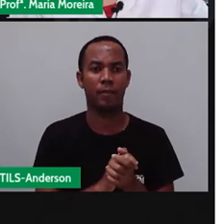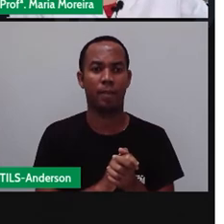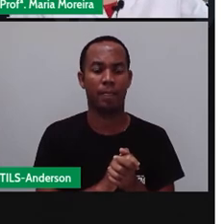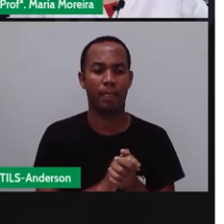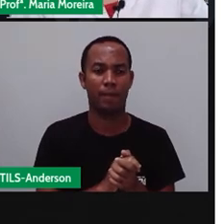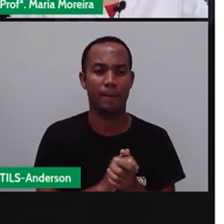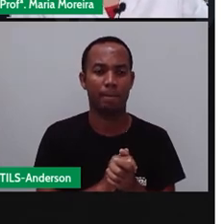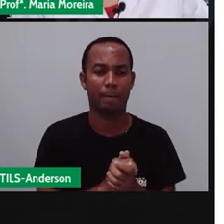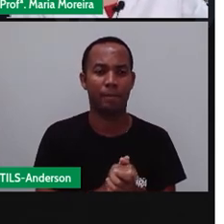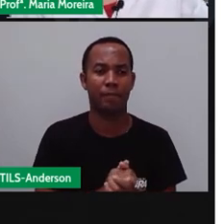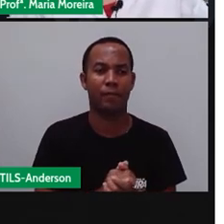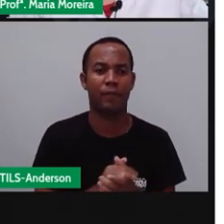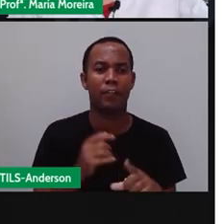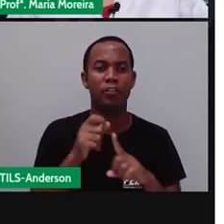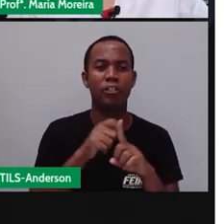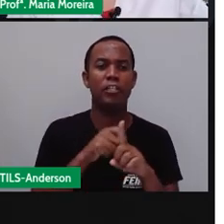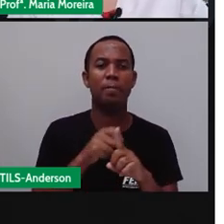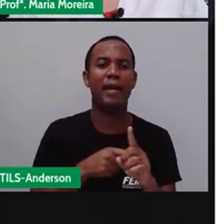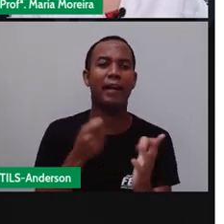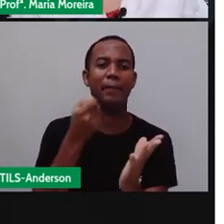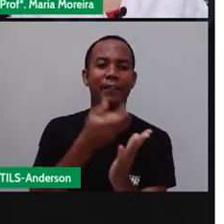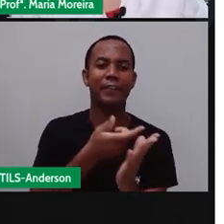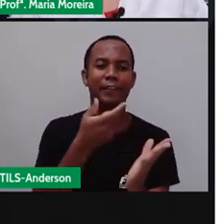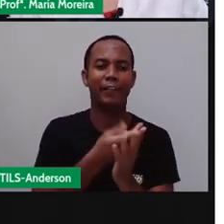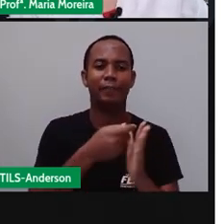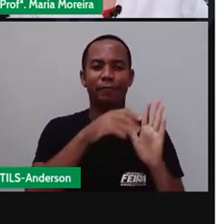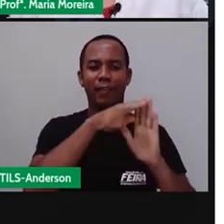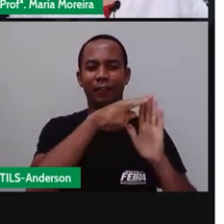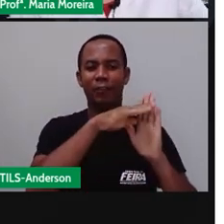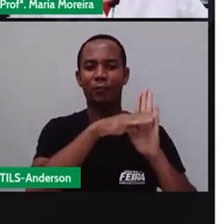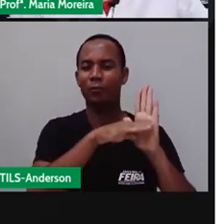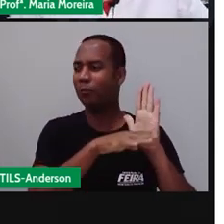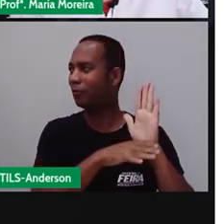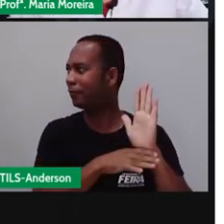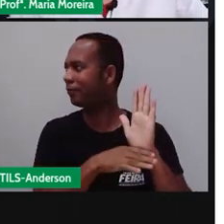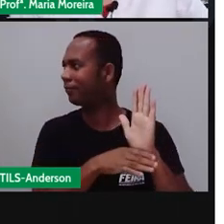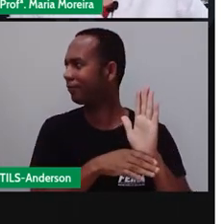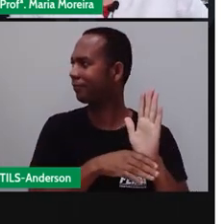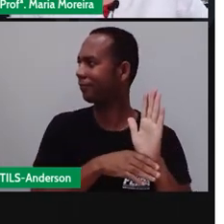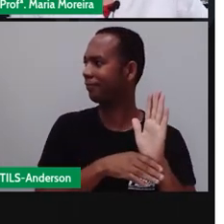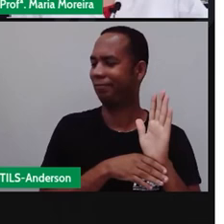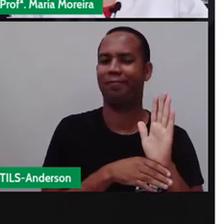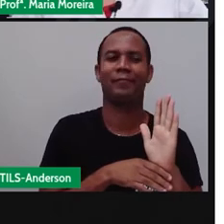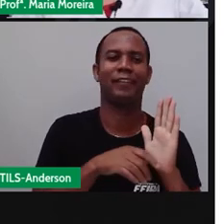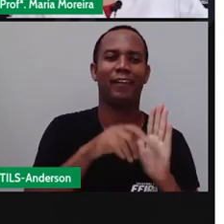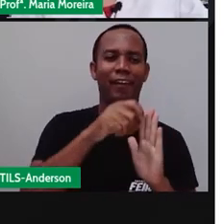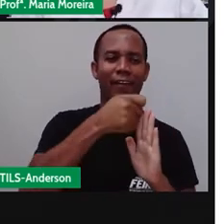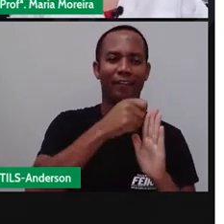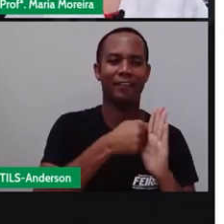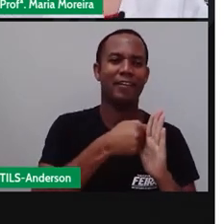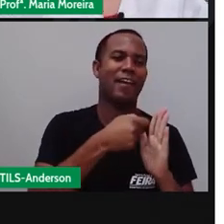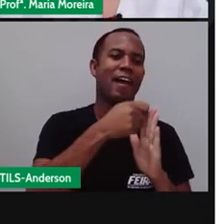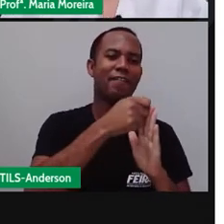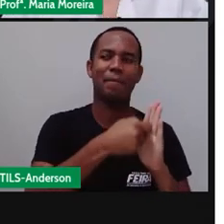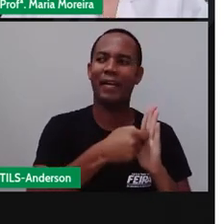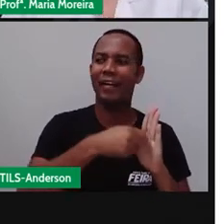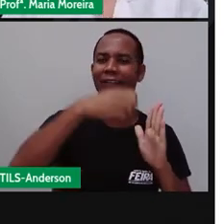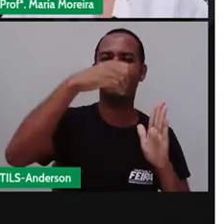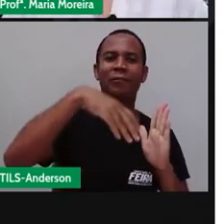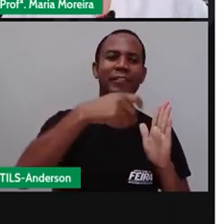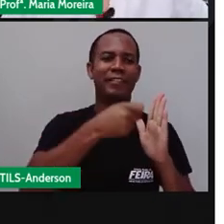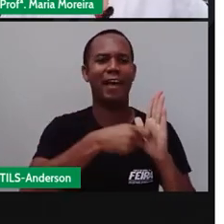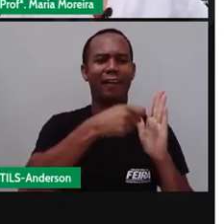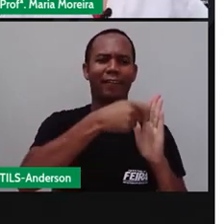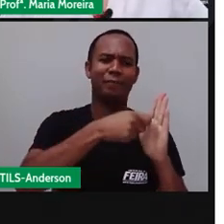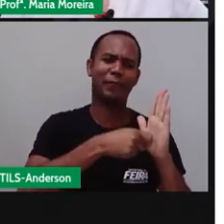Eu também organizo, mas eu percebi que eu faço muito... Ah, o dia do pagamento é o dia que a gente faz lista, né? A lista dos débitos para